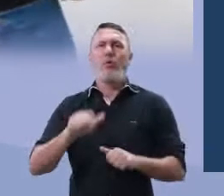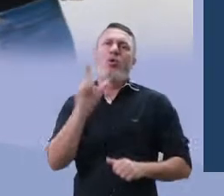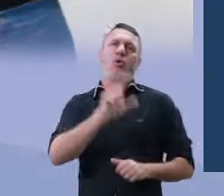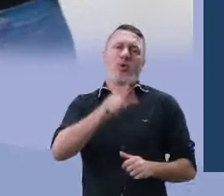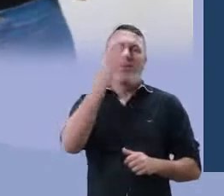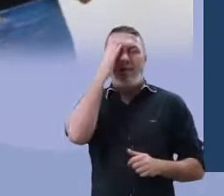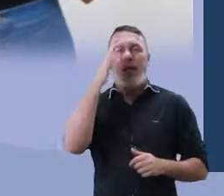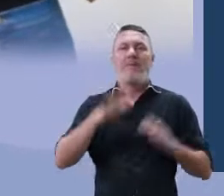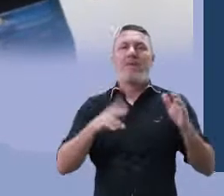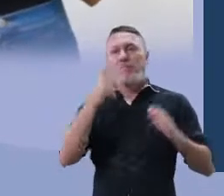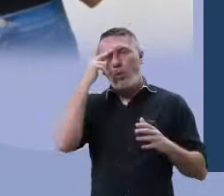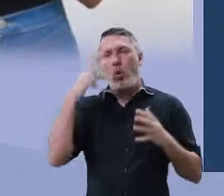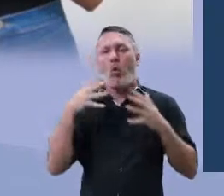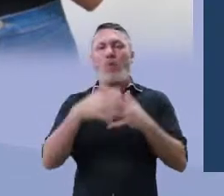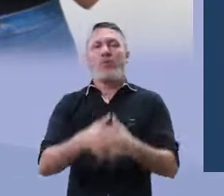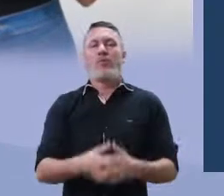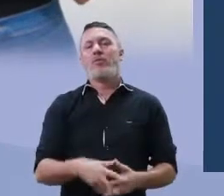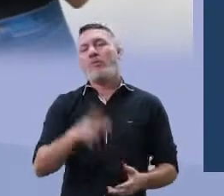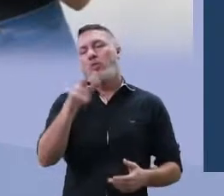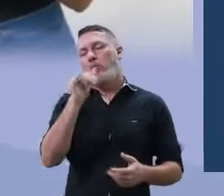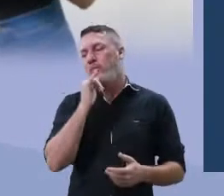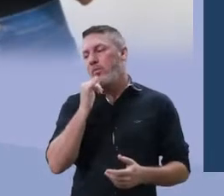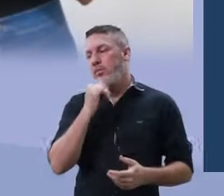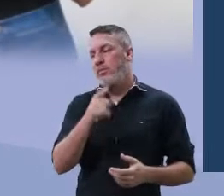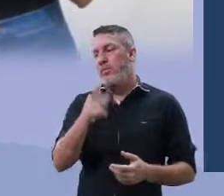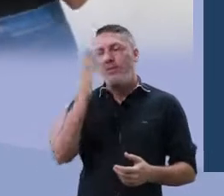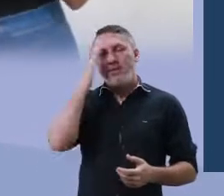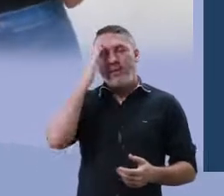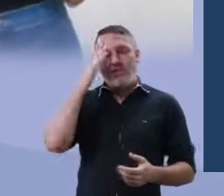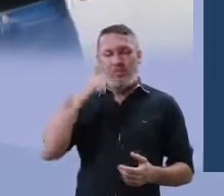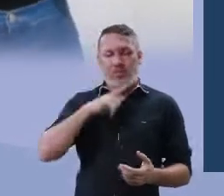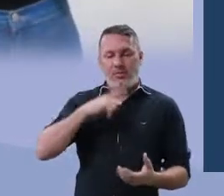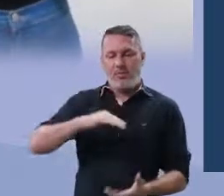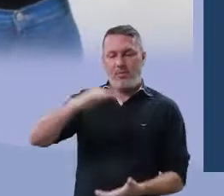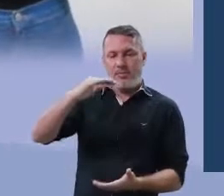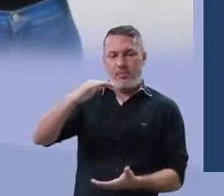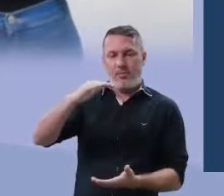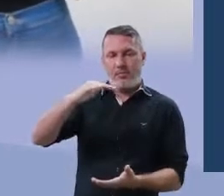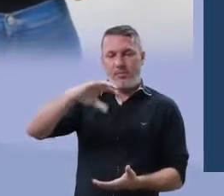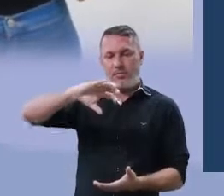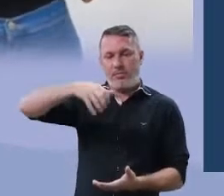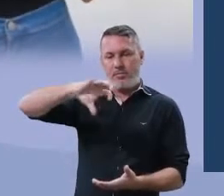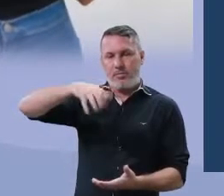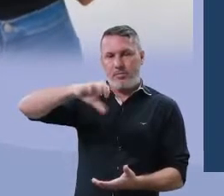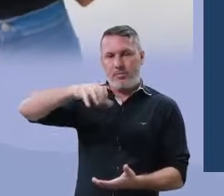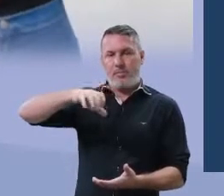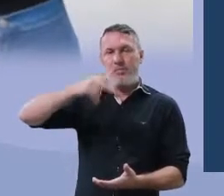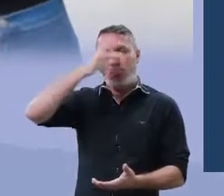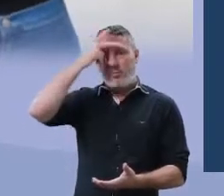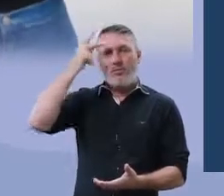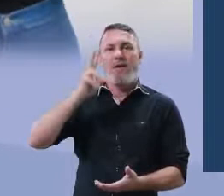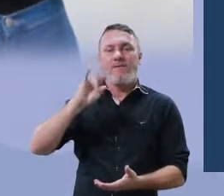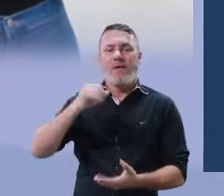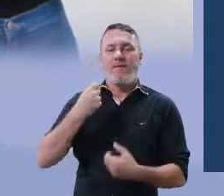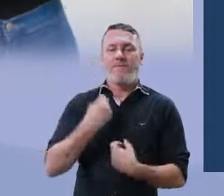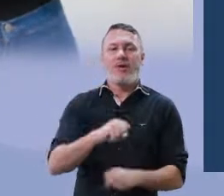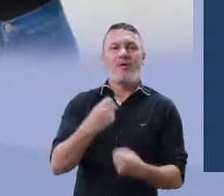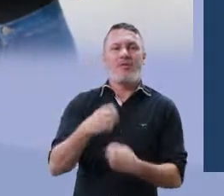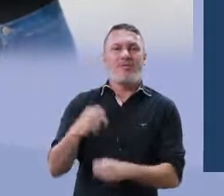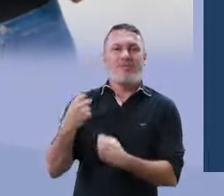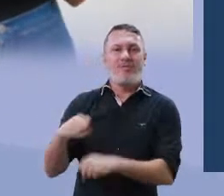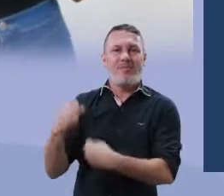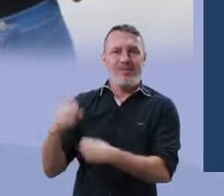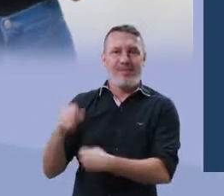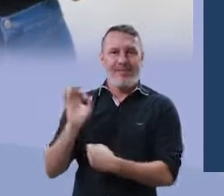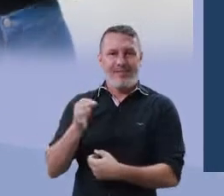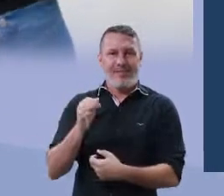usei. Exemplo clássico que todo mundo confunde, quando a gente fala de pegar cerdas da garrafa PET e colocar fazer uma